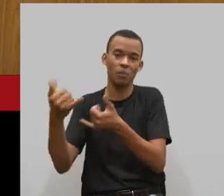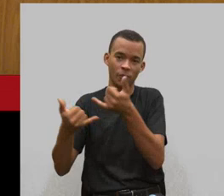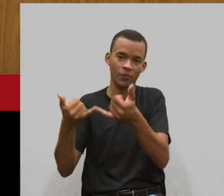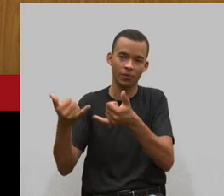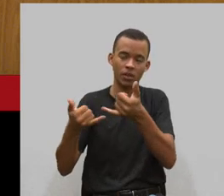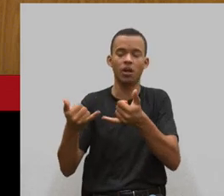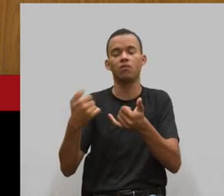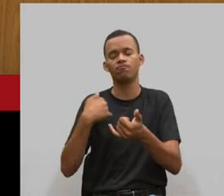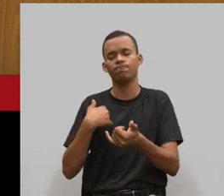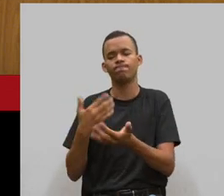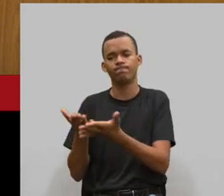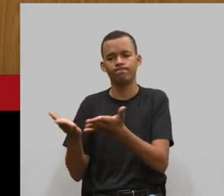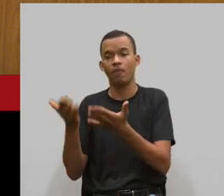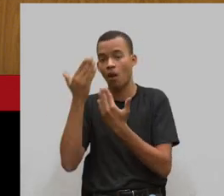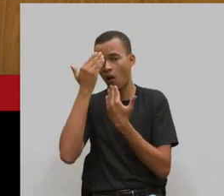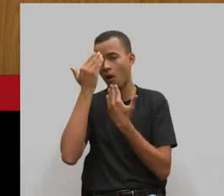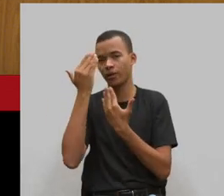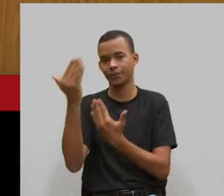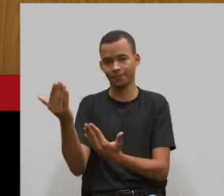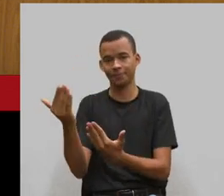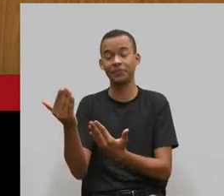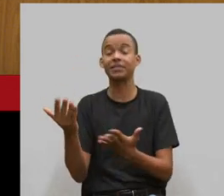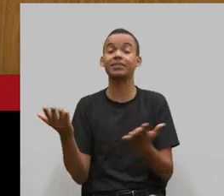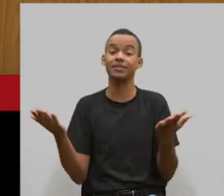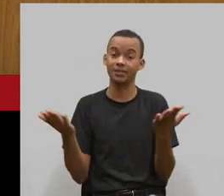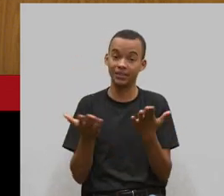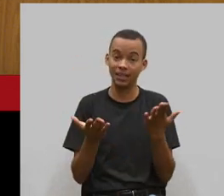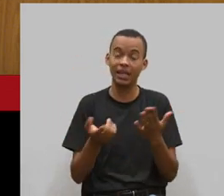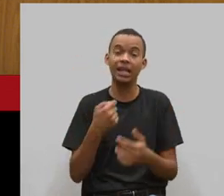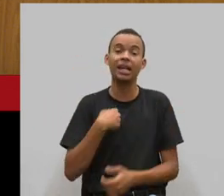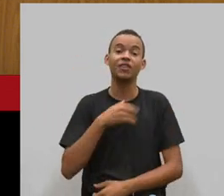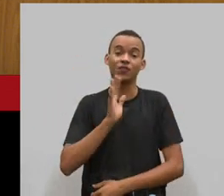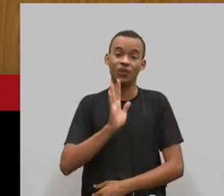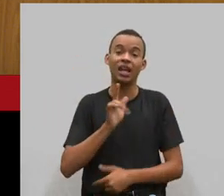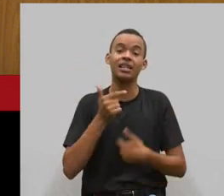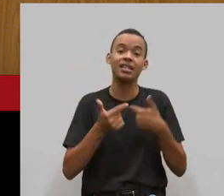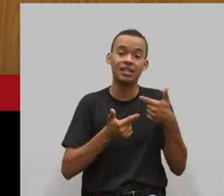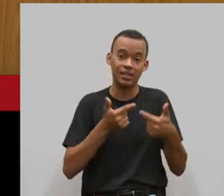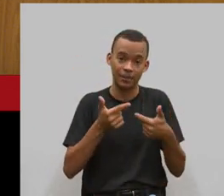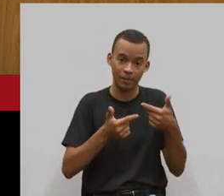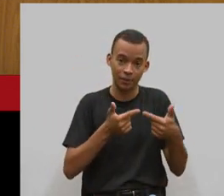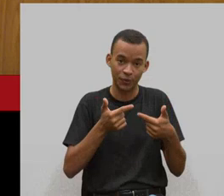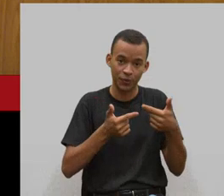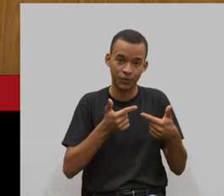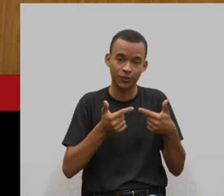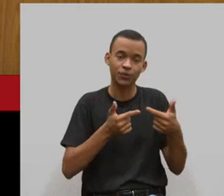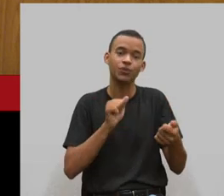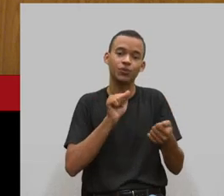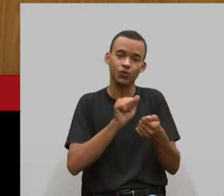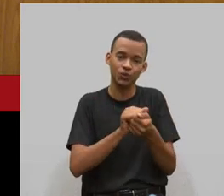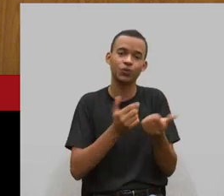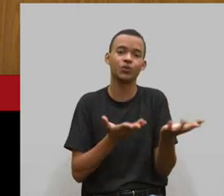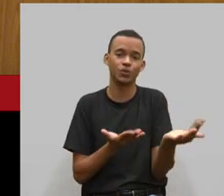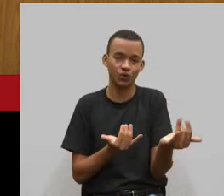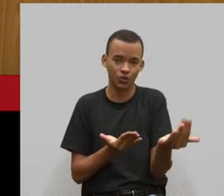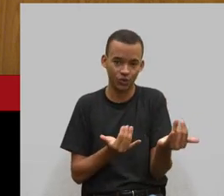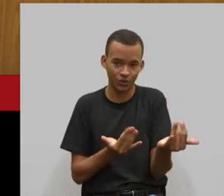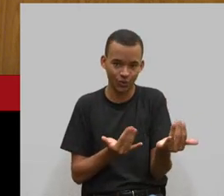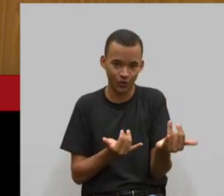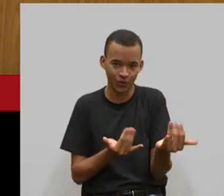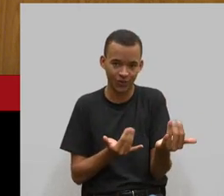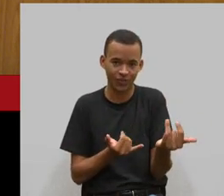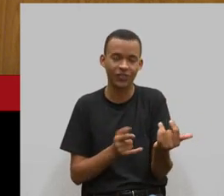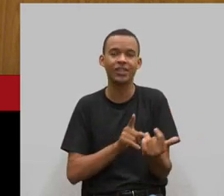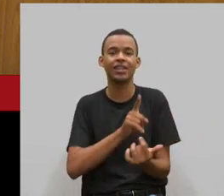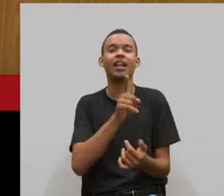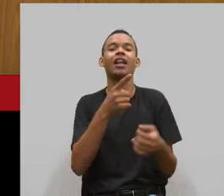passei hoje eu trabalho com jovens né não são jovens deficientes mas são jovens da minha comunidade Cabana do Pai